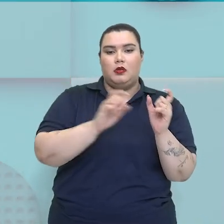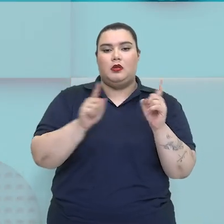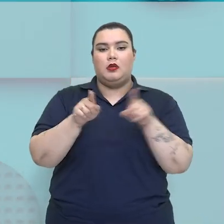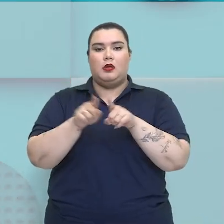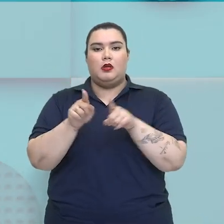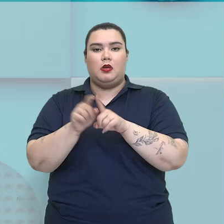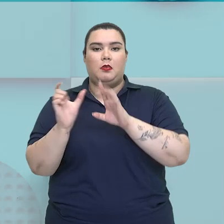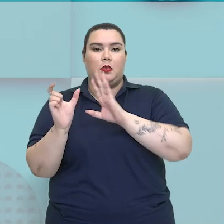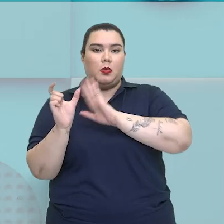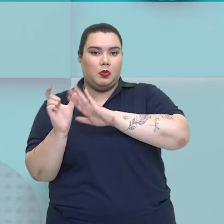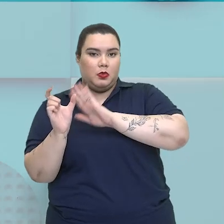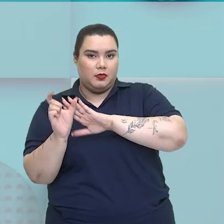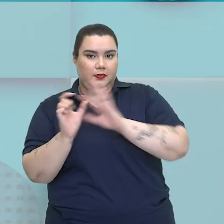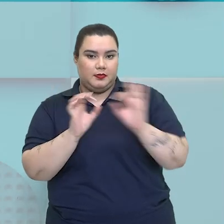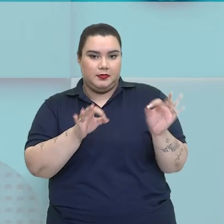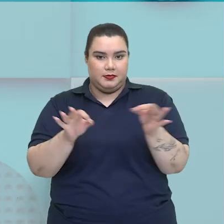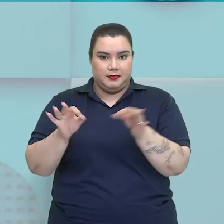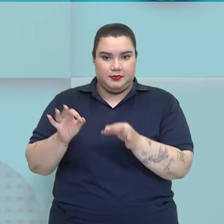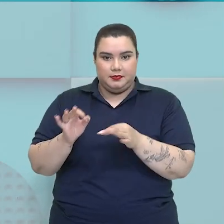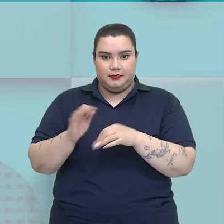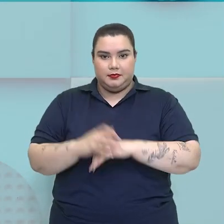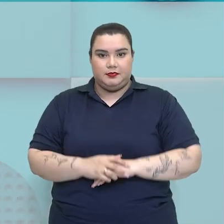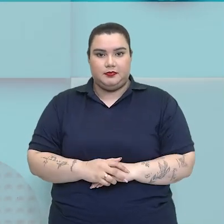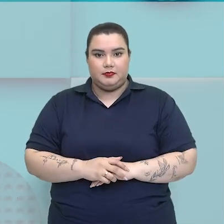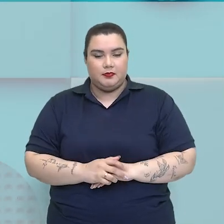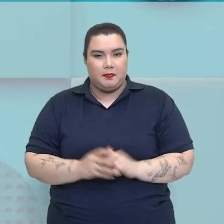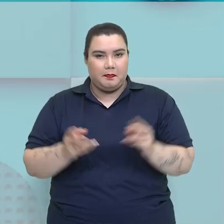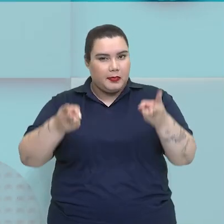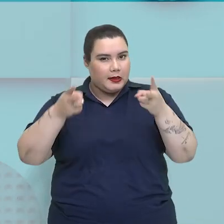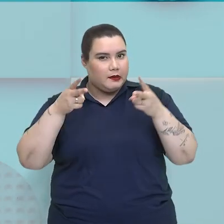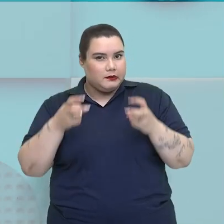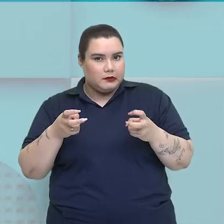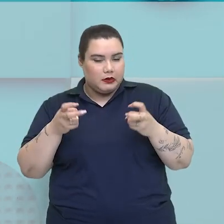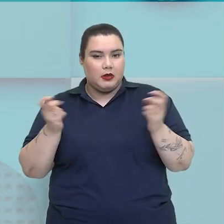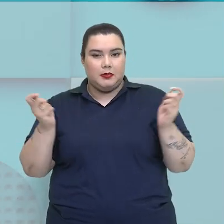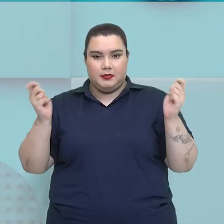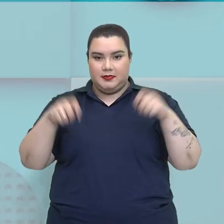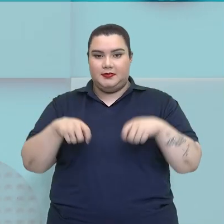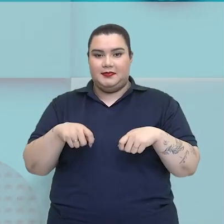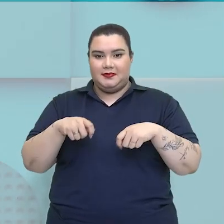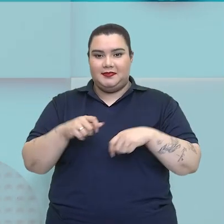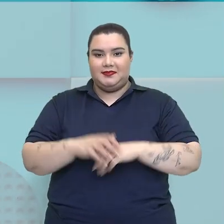sentido conotativo. Então, deu para perceber,